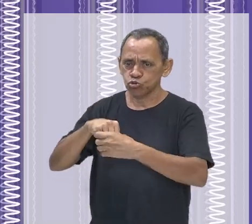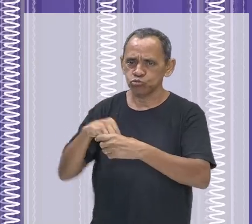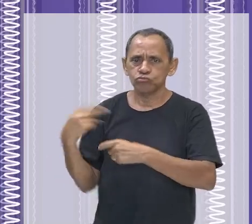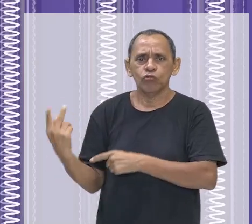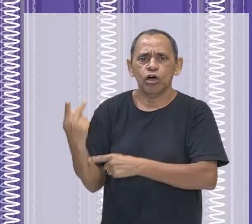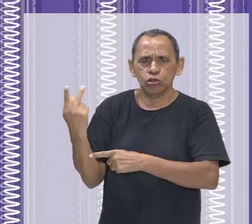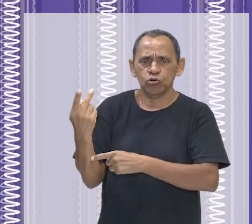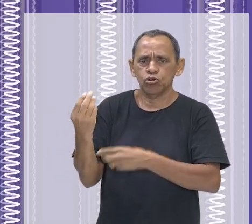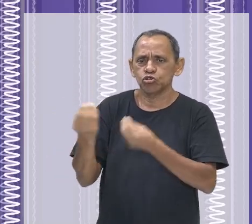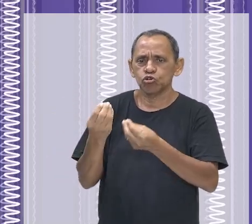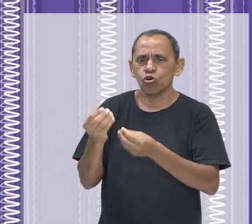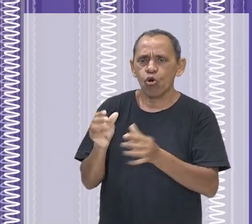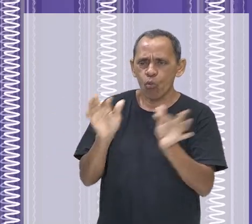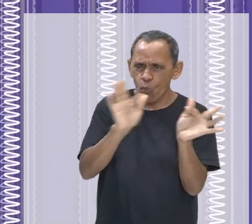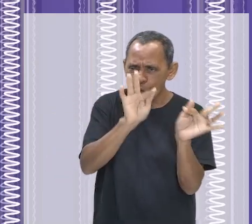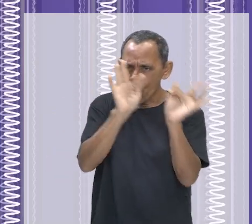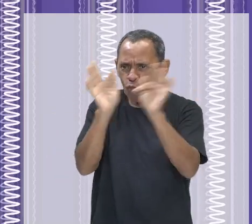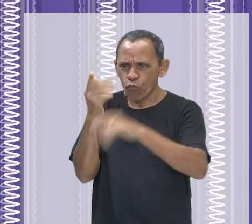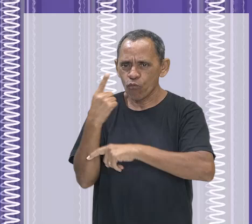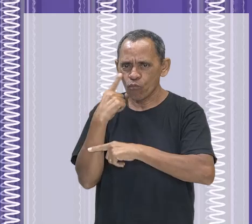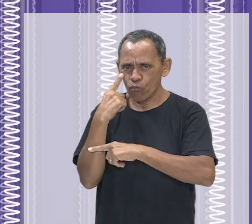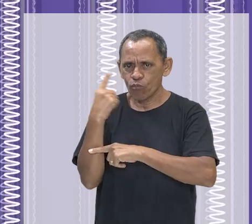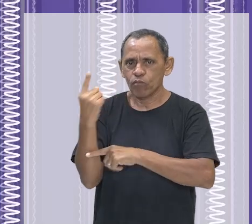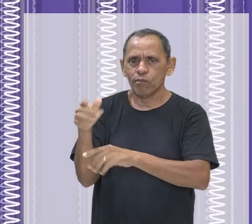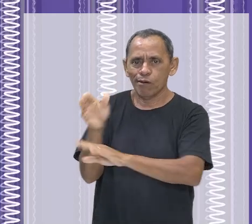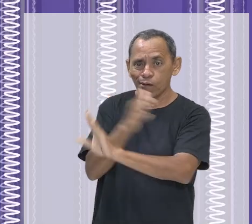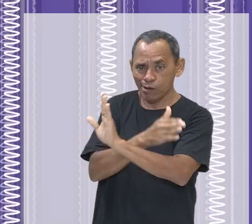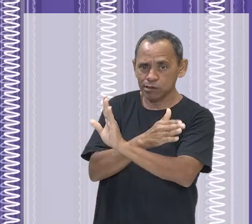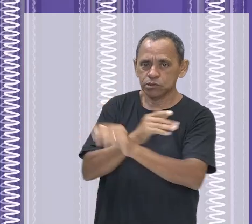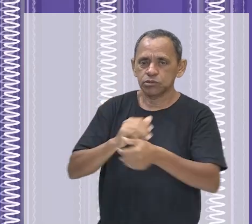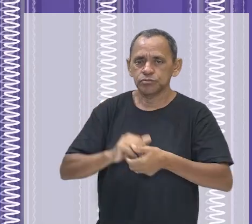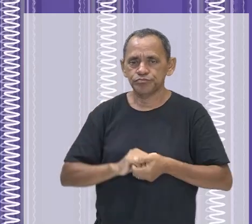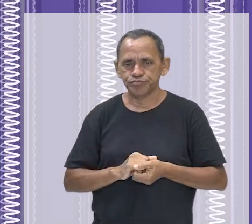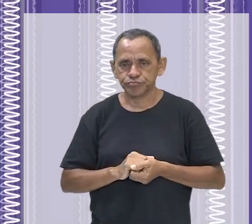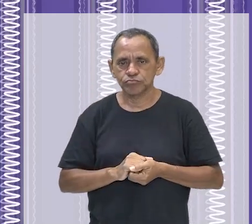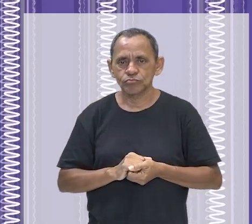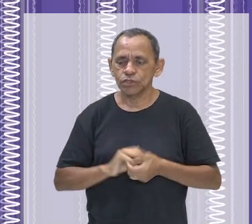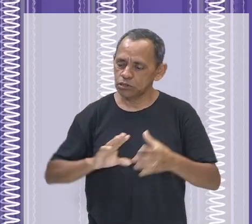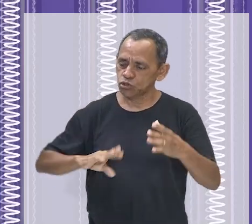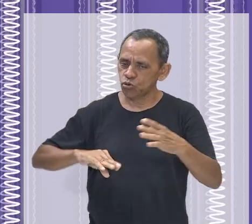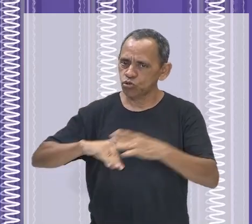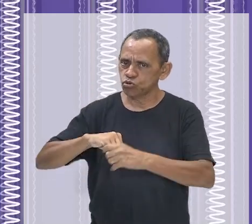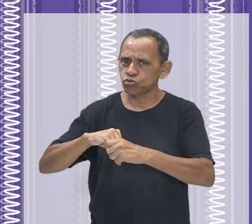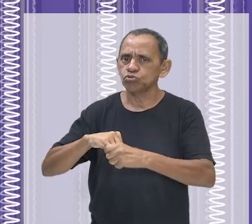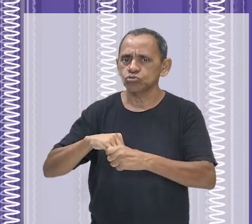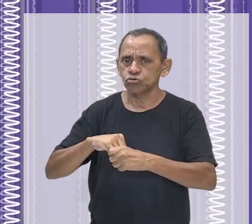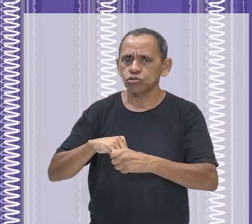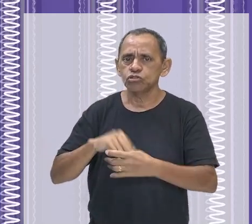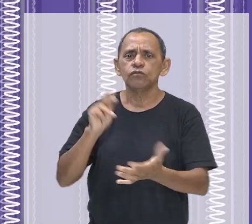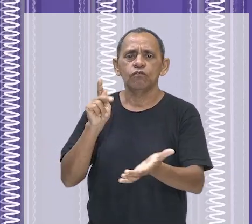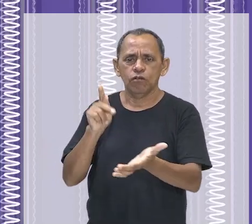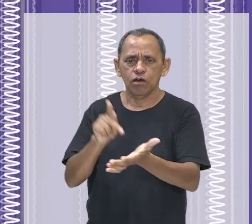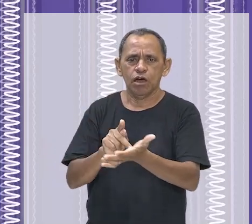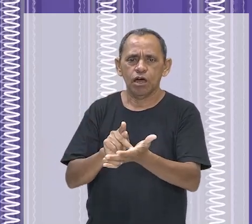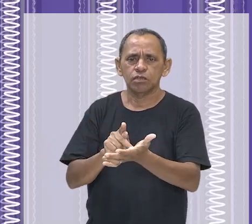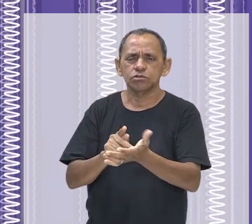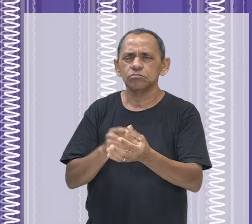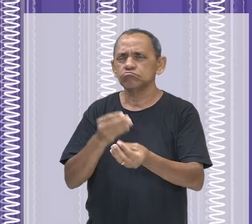colocado no vídeo que nós vimos há pouco, esse conjunto de valores que, de certa forma, são